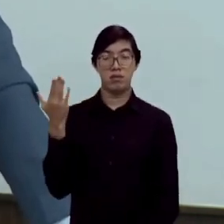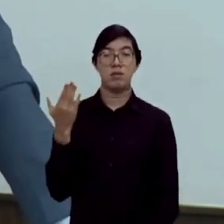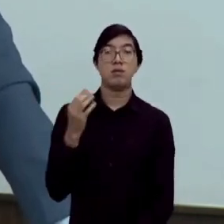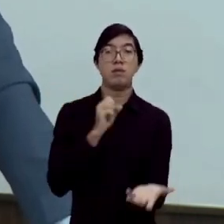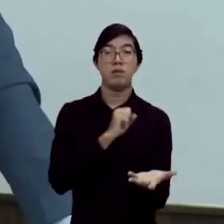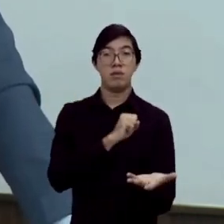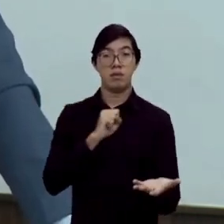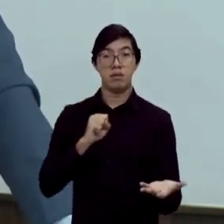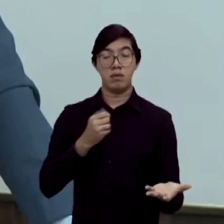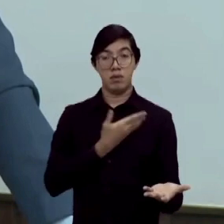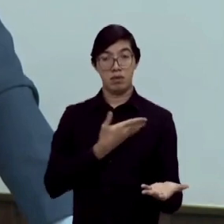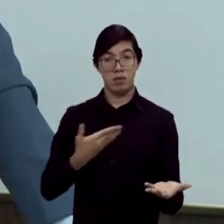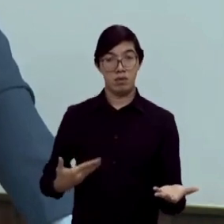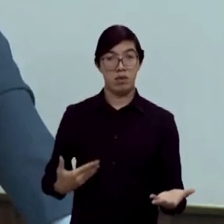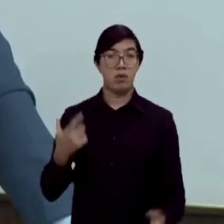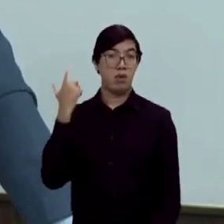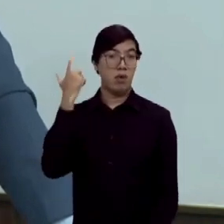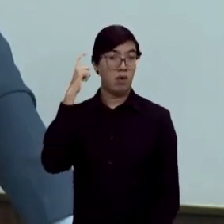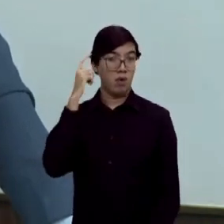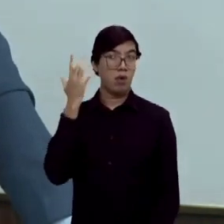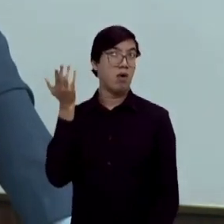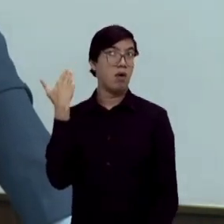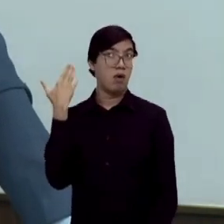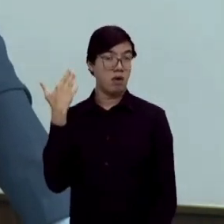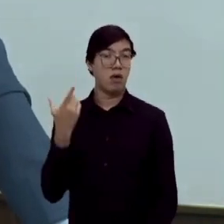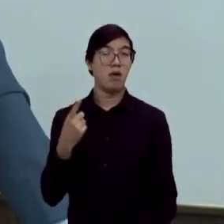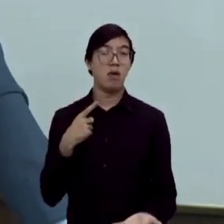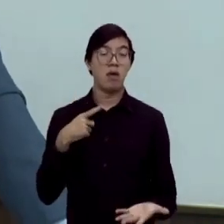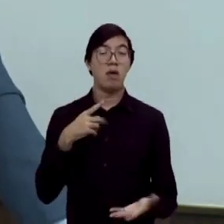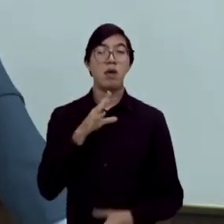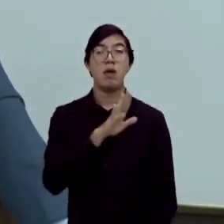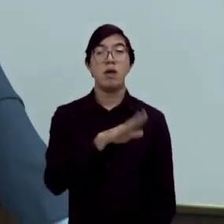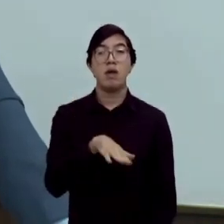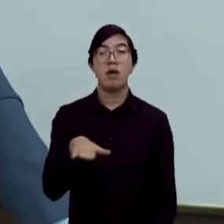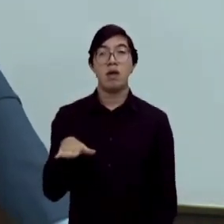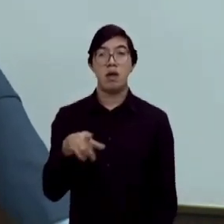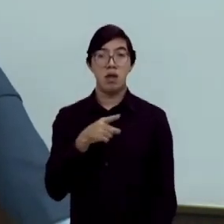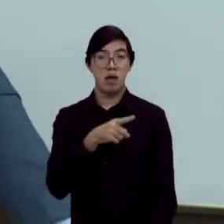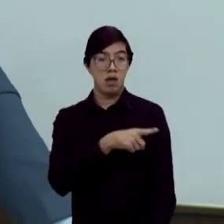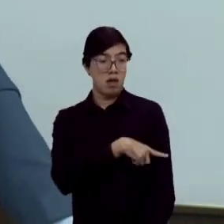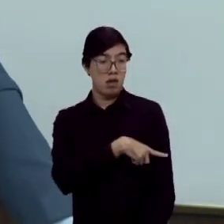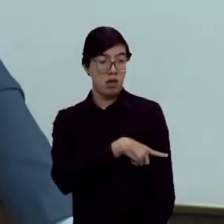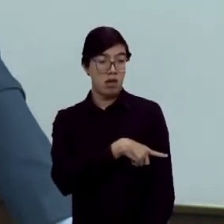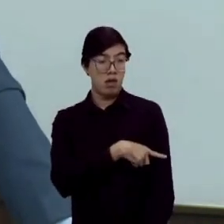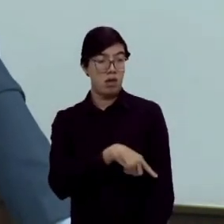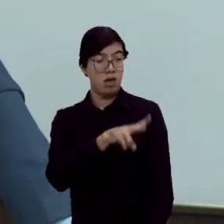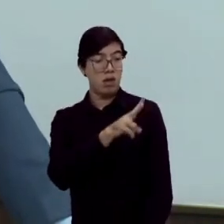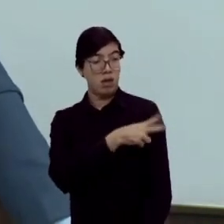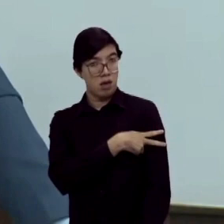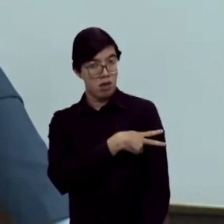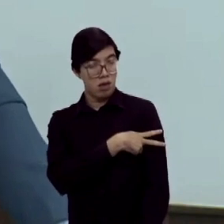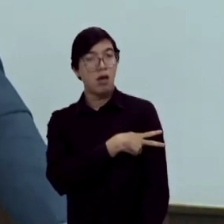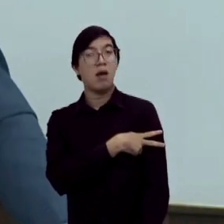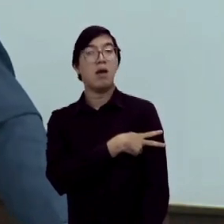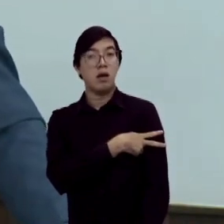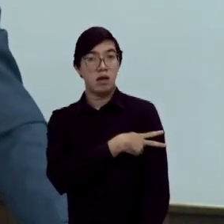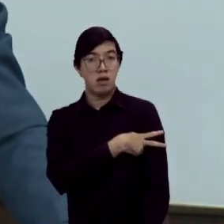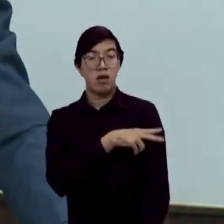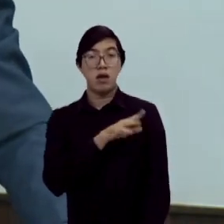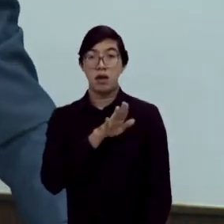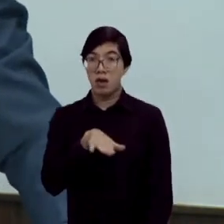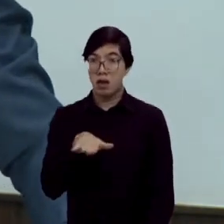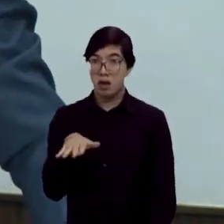Cid Gomes, as crianças que passavam do primeiro para o segundo ano,